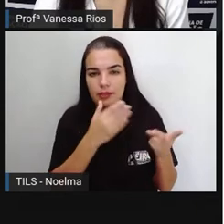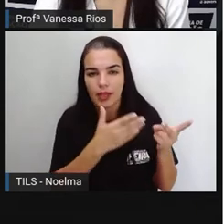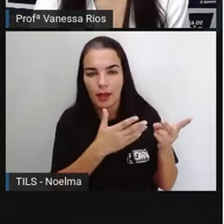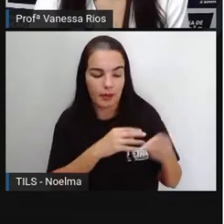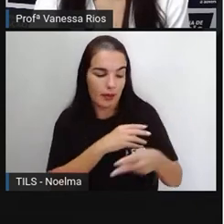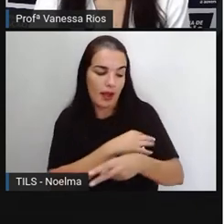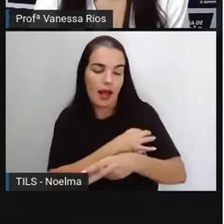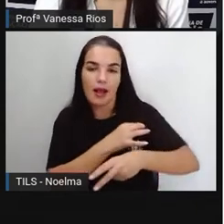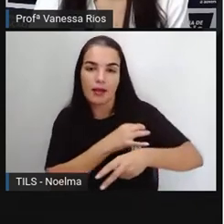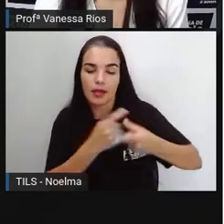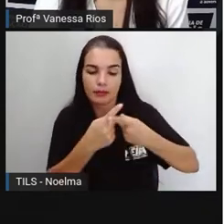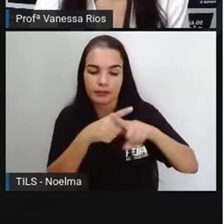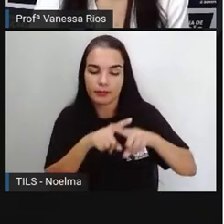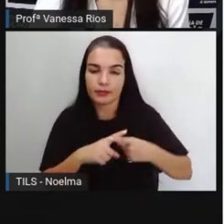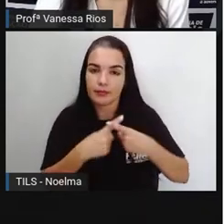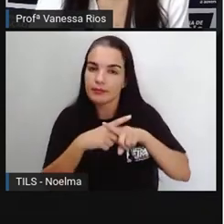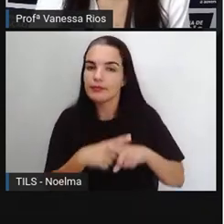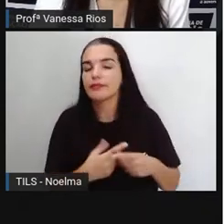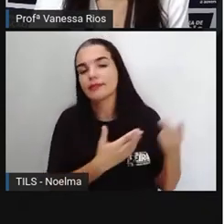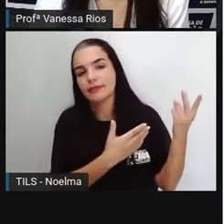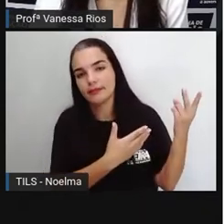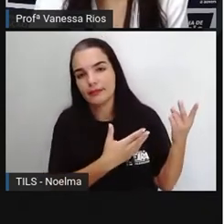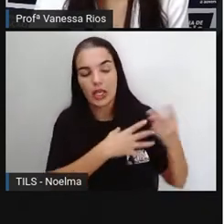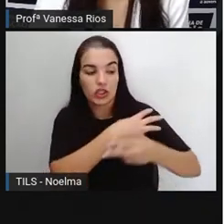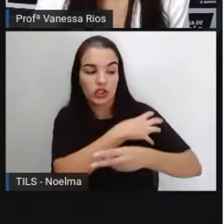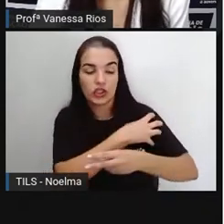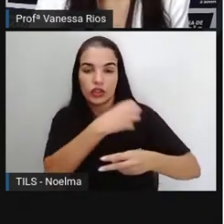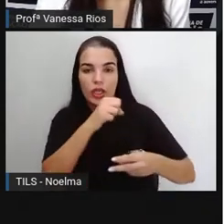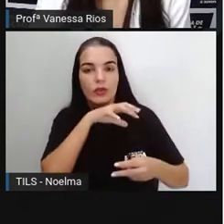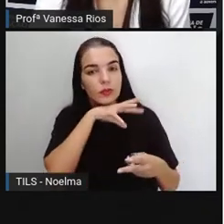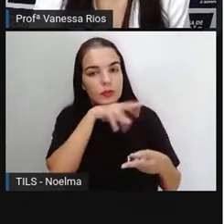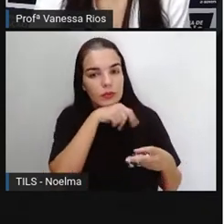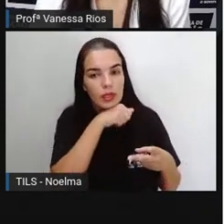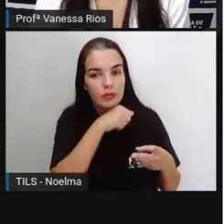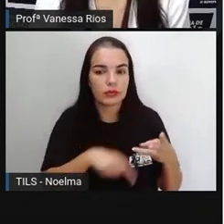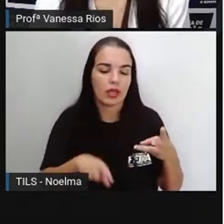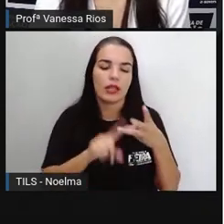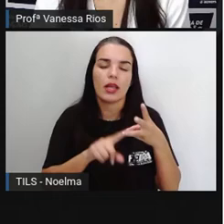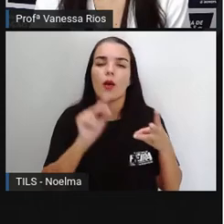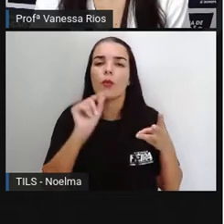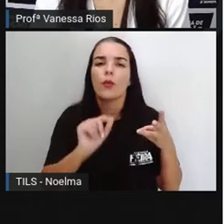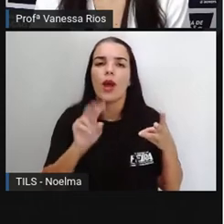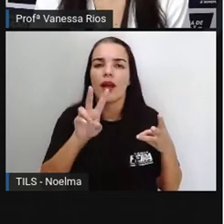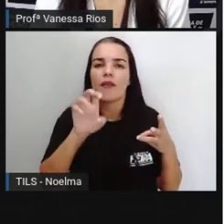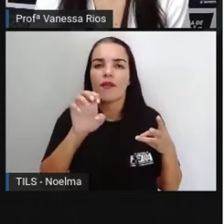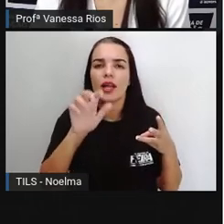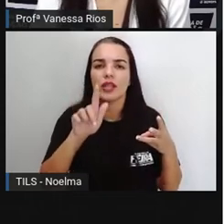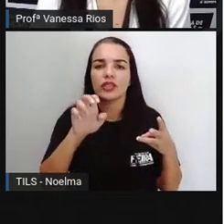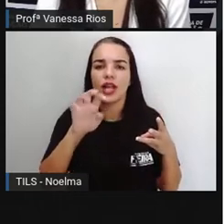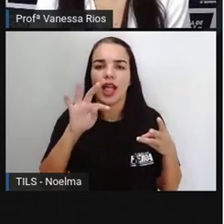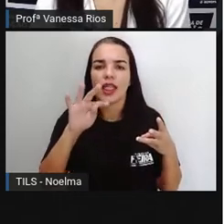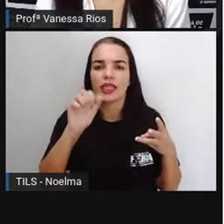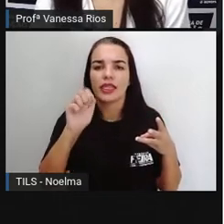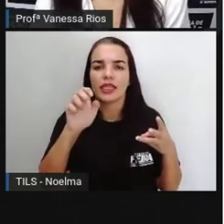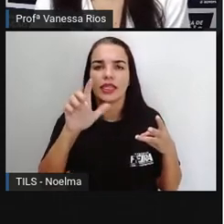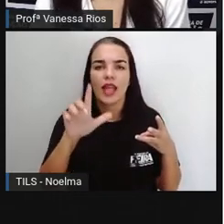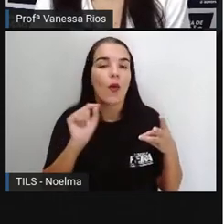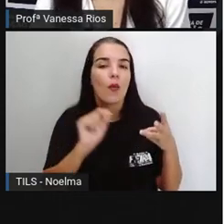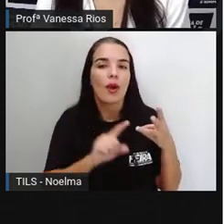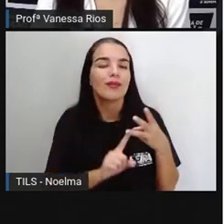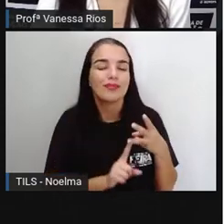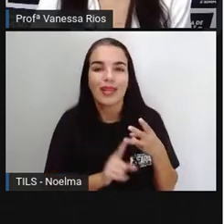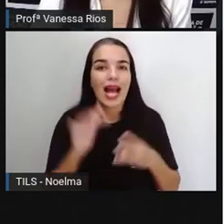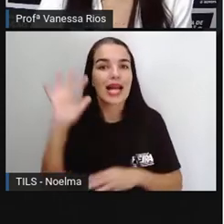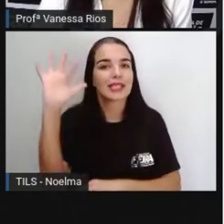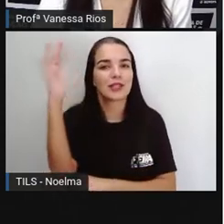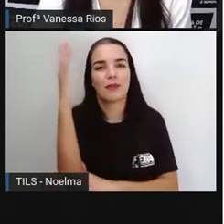animais. O exemplo que a Pró traz aí é a lã. E os de origem vegetal está relacionado aos